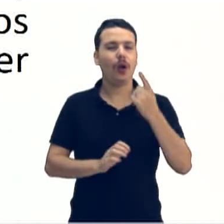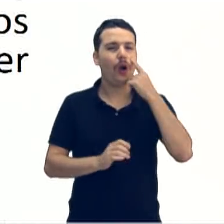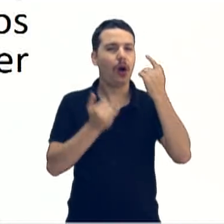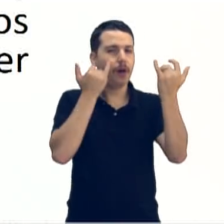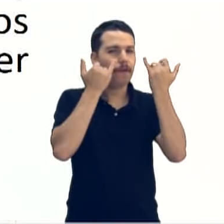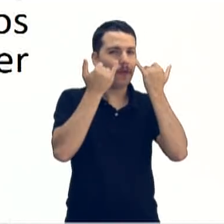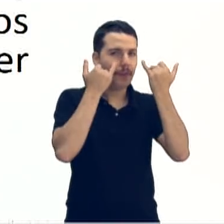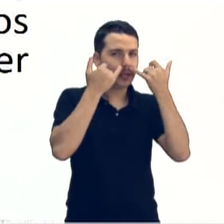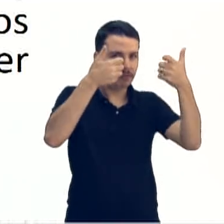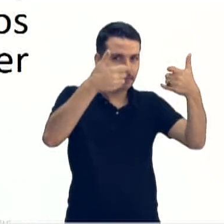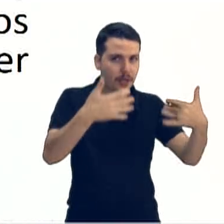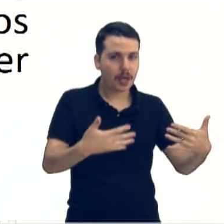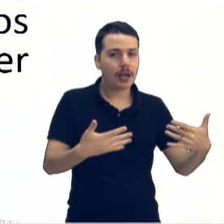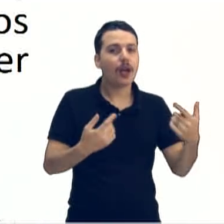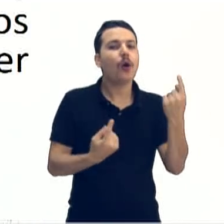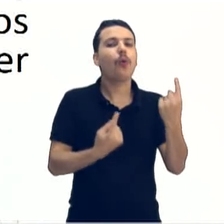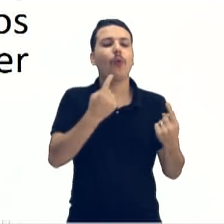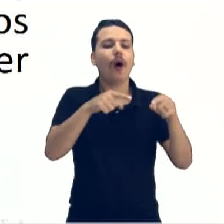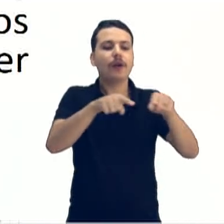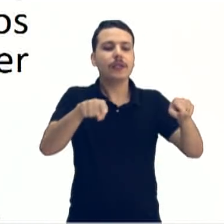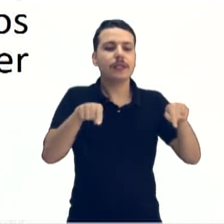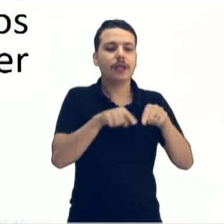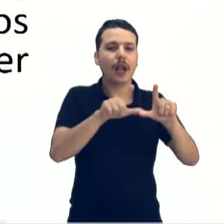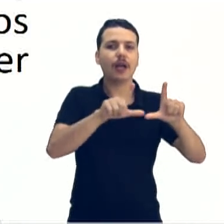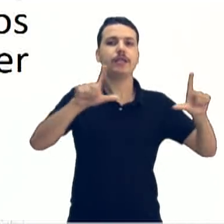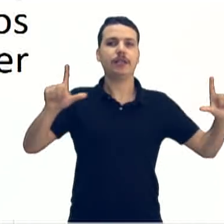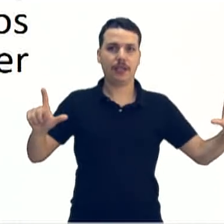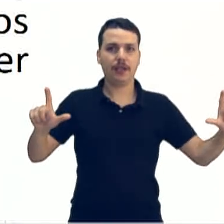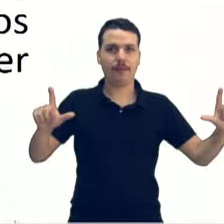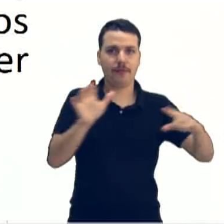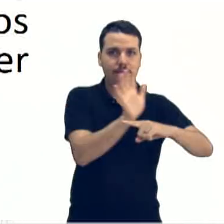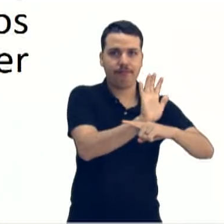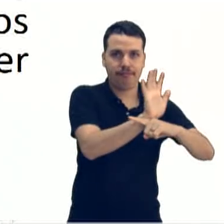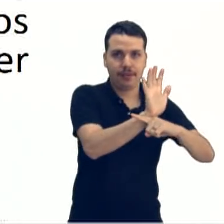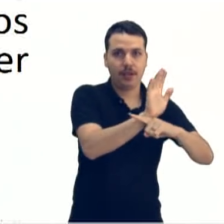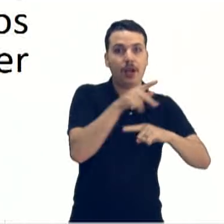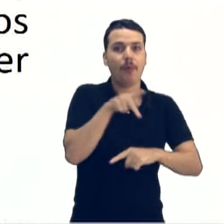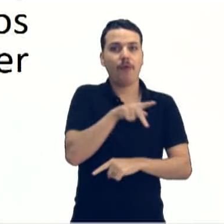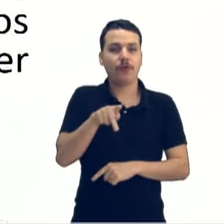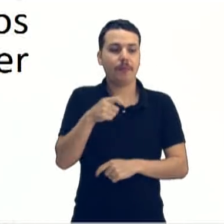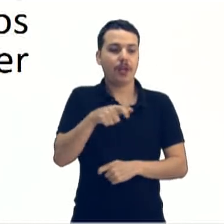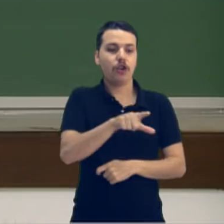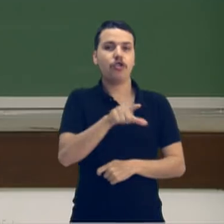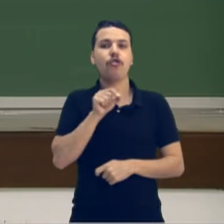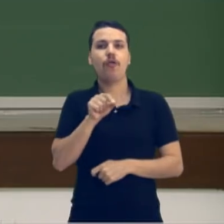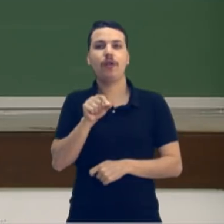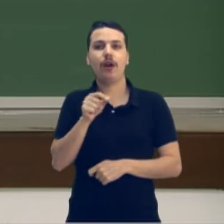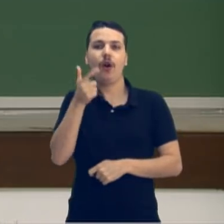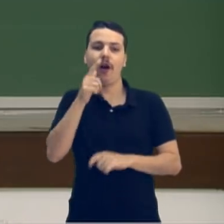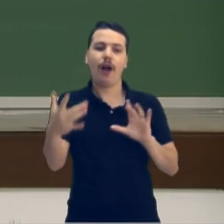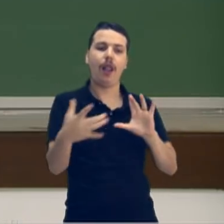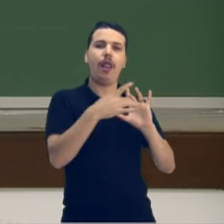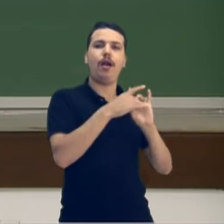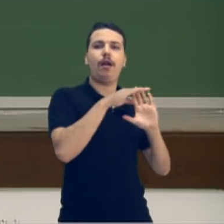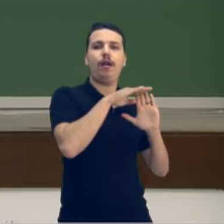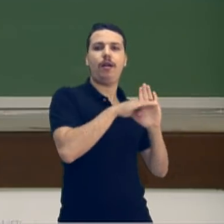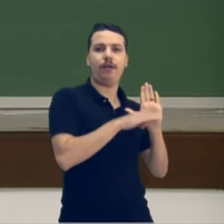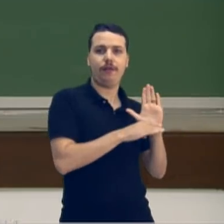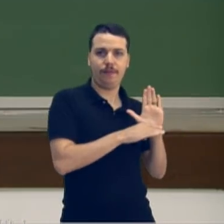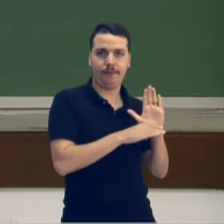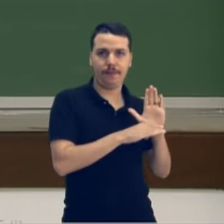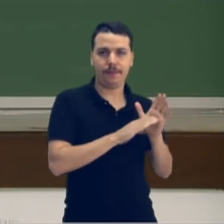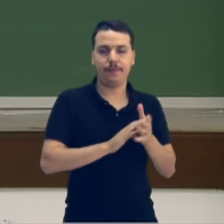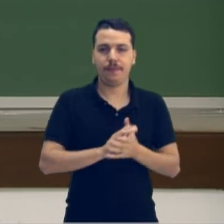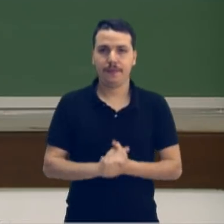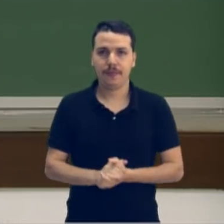de cinema os professores deverão escolher para atender suas exigências. Gente, nesse problema, nós